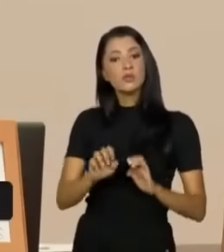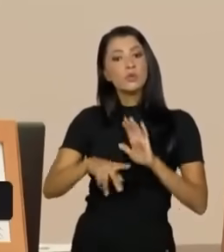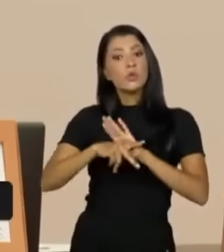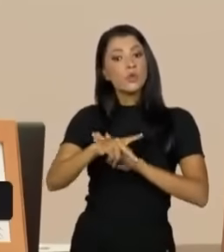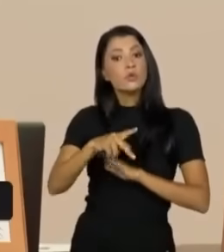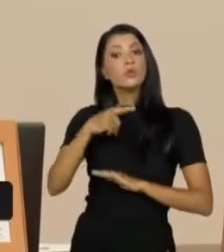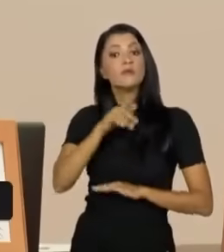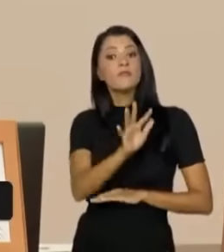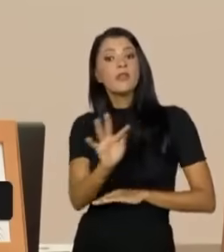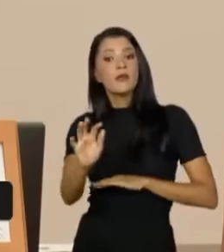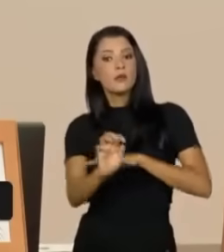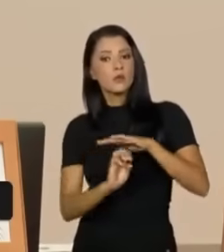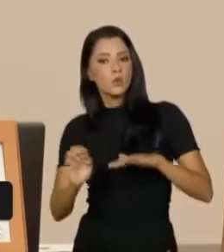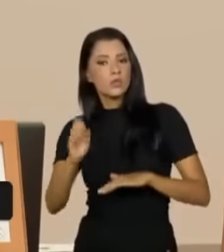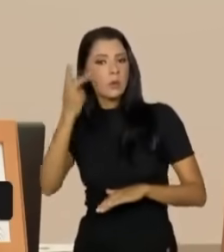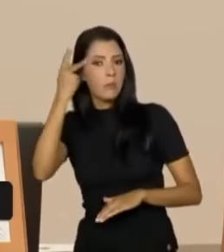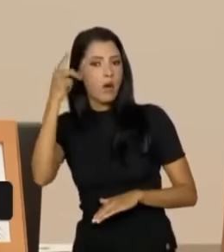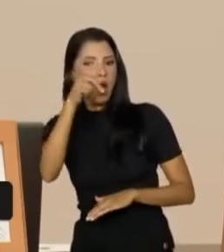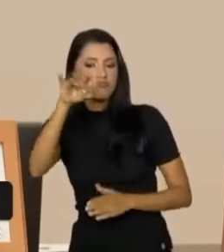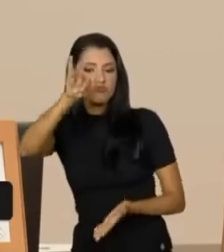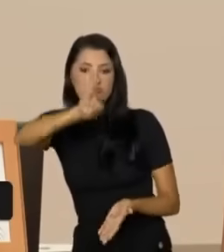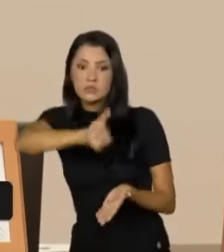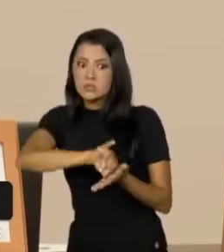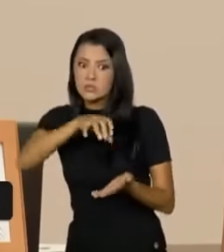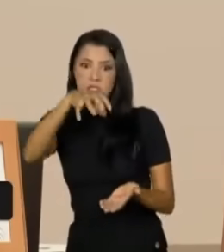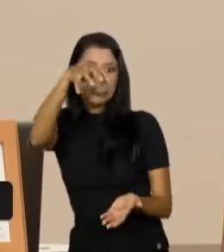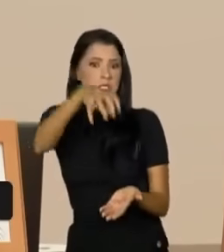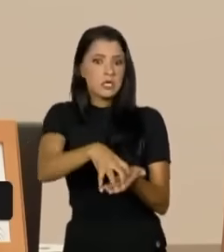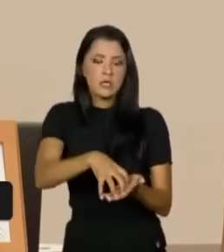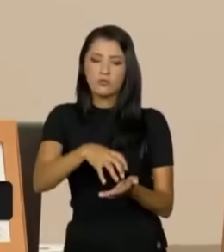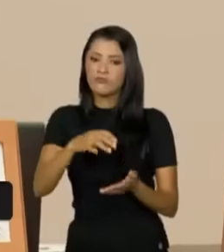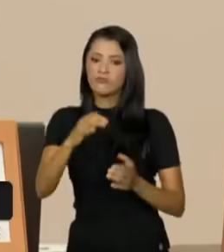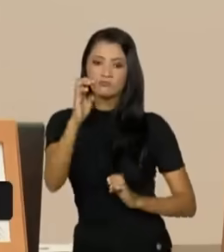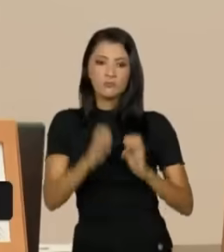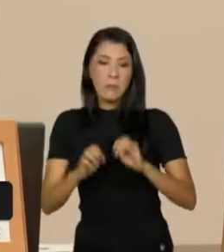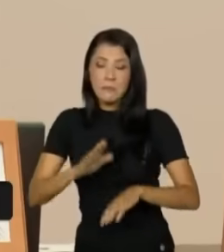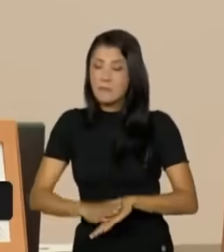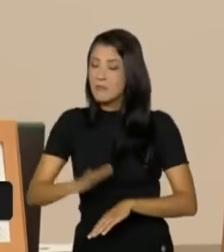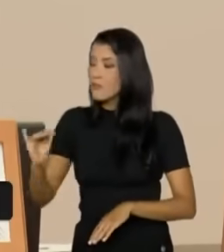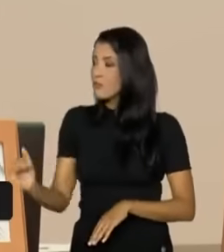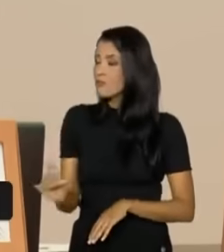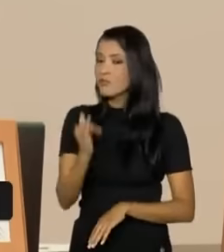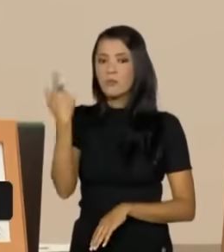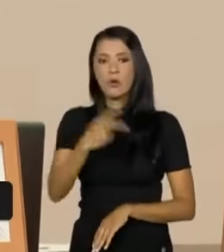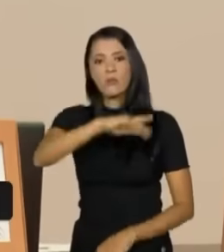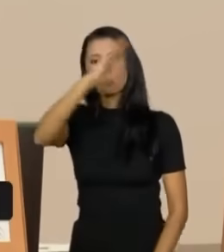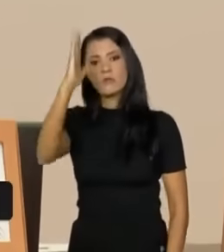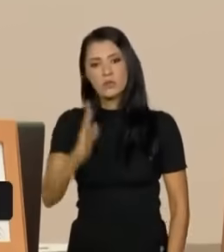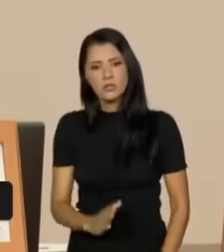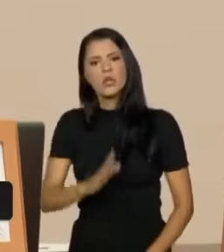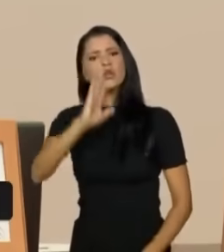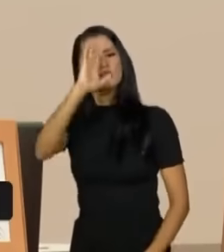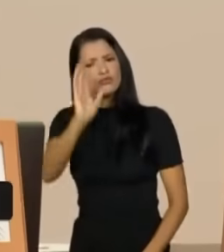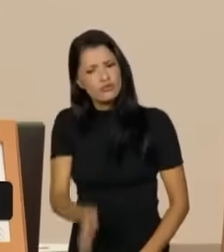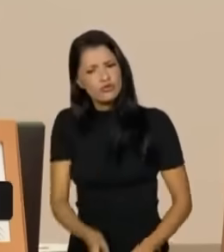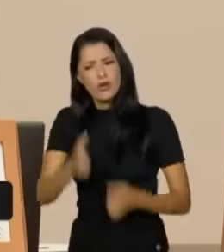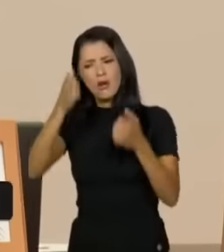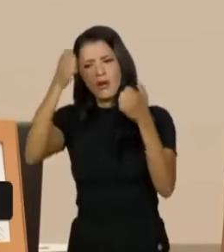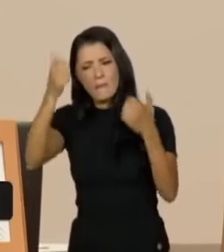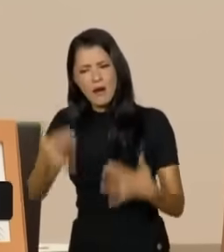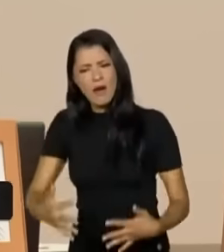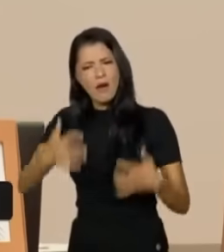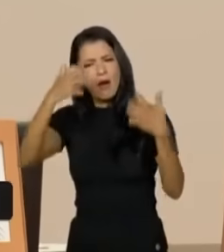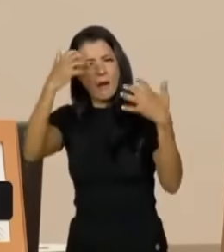Paulo, que é o centro industrial mais importante do país. Aqui já foi falado muita coisa